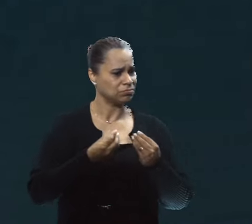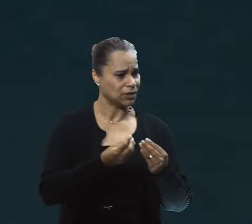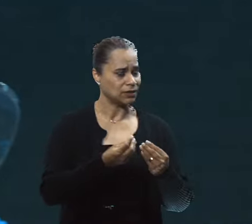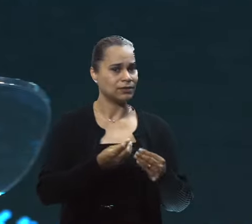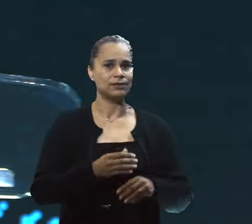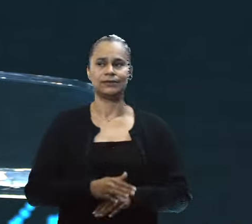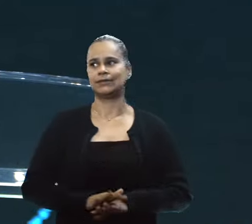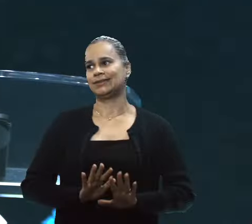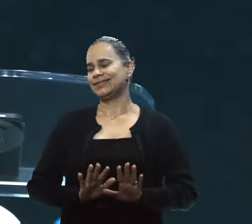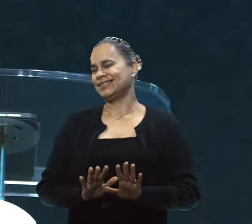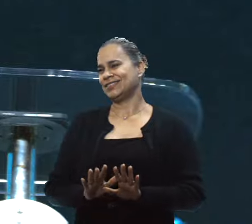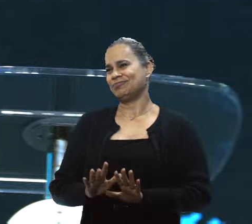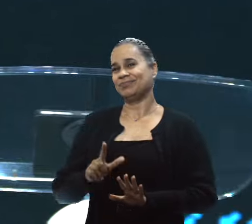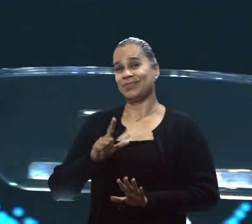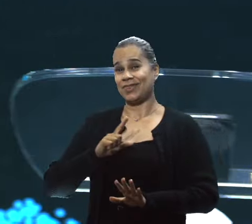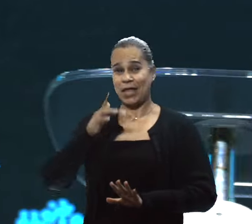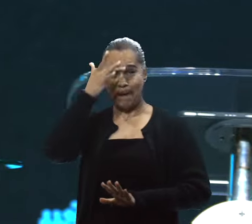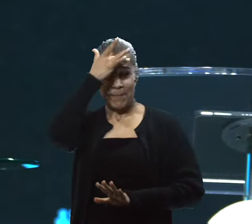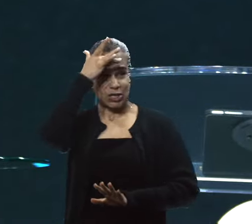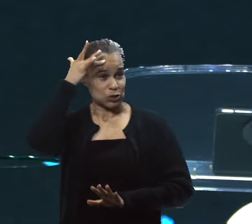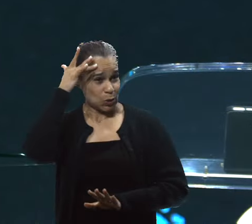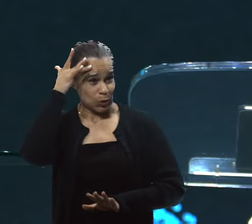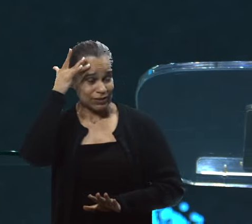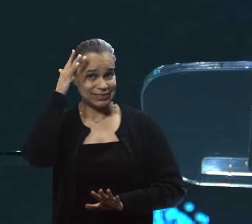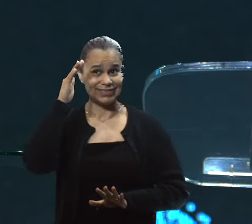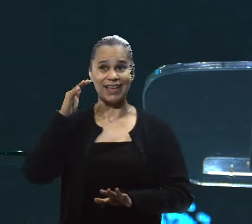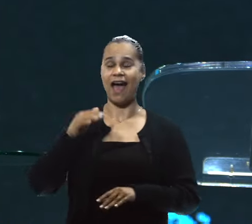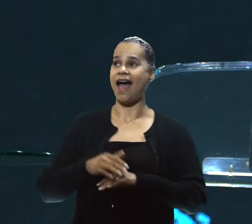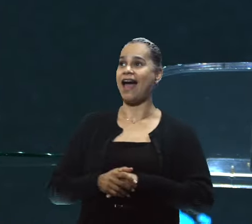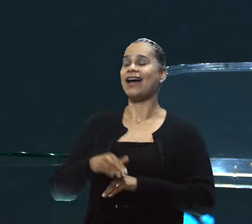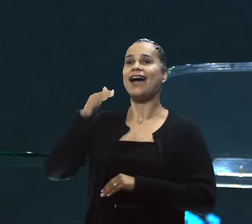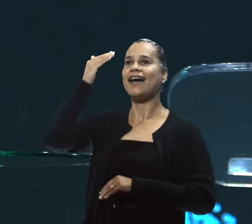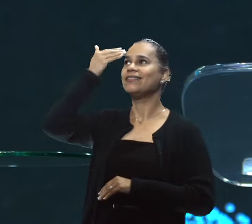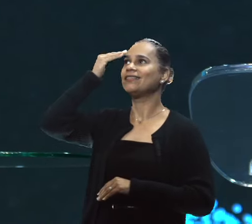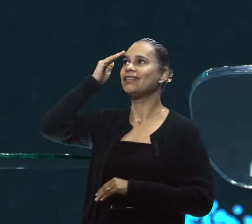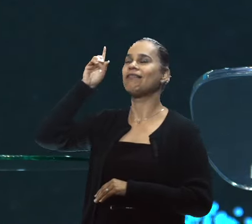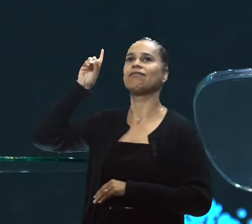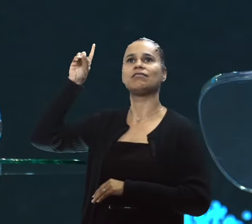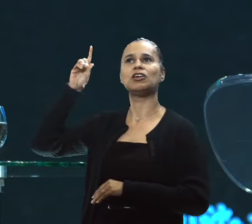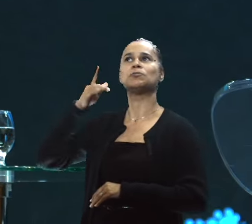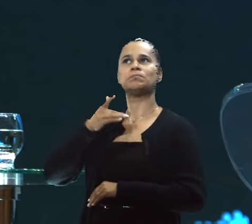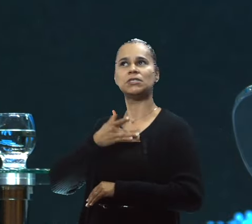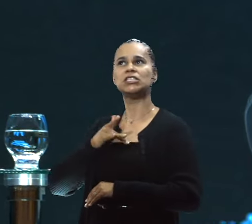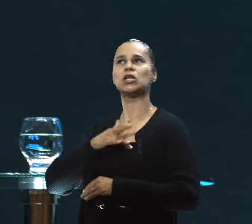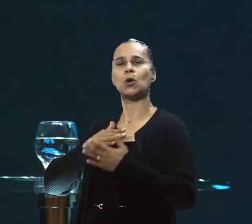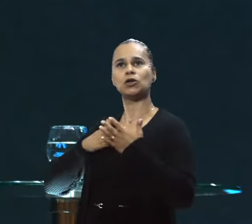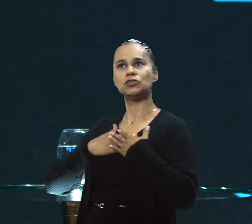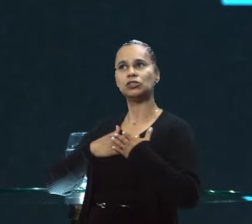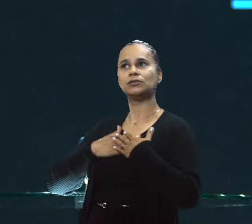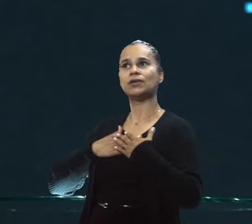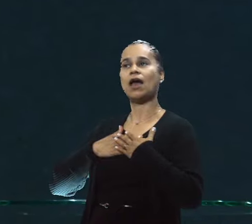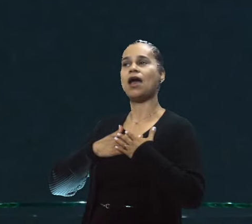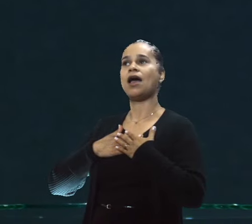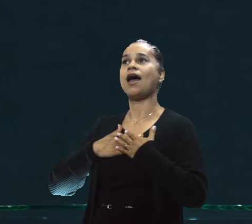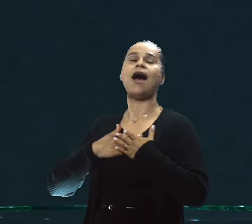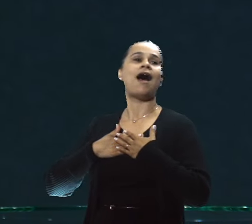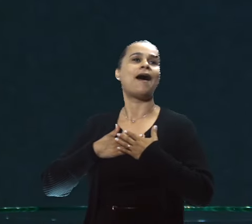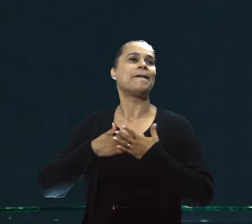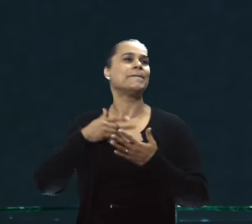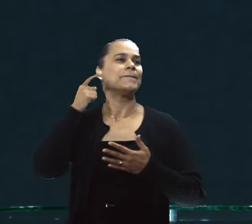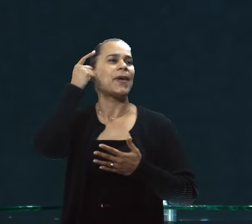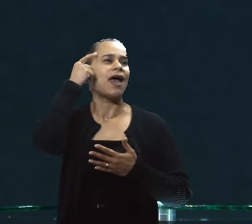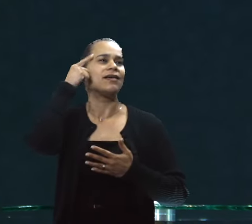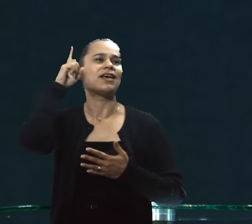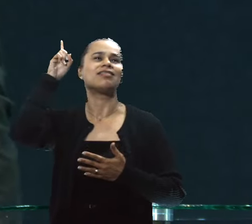que, em vez de entender a misericórdia de Deus, fala assim: Deus está me aprovando, olha, eu preguei, aconteceu, fluiu,